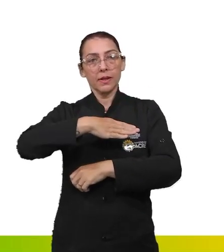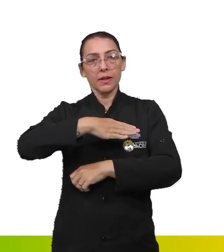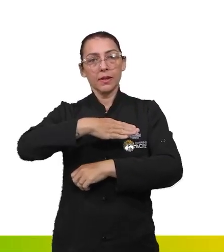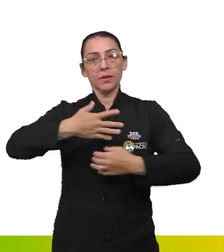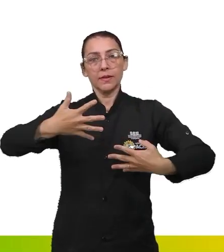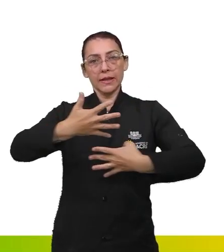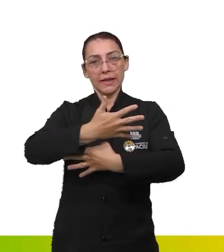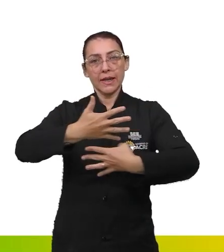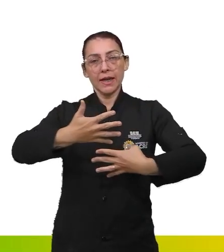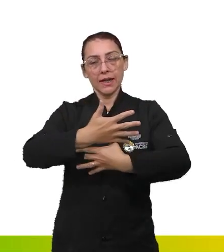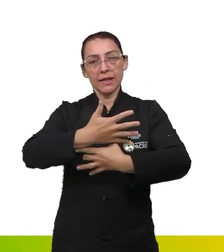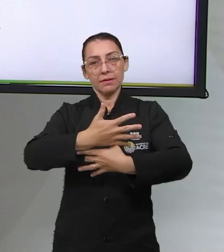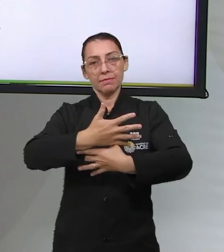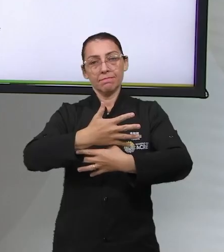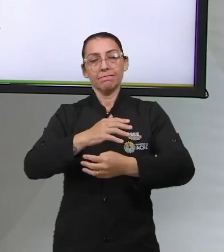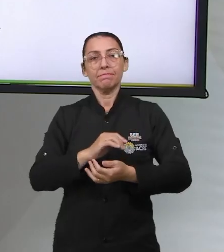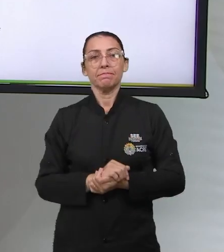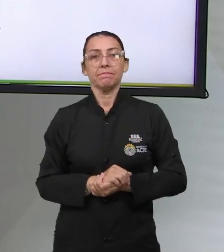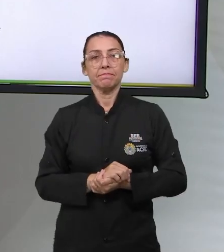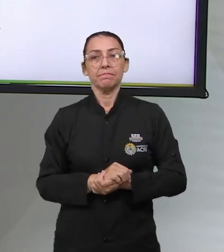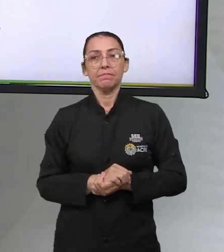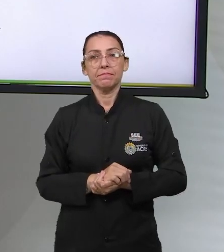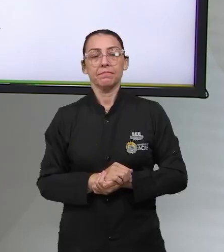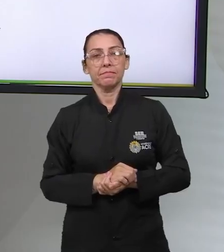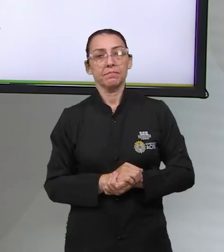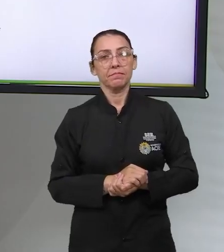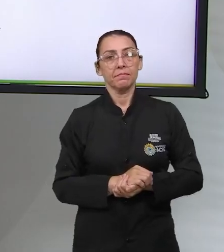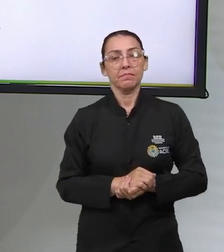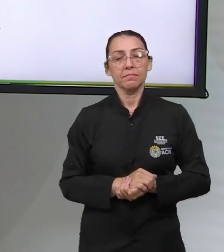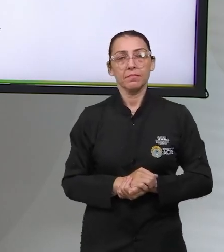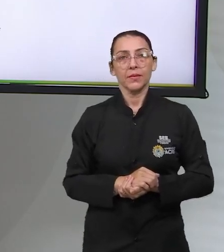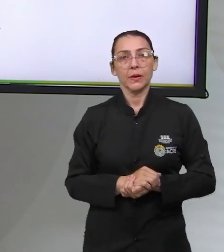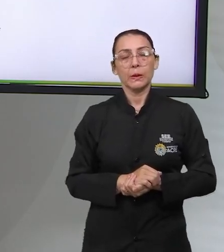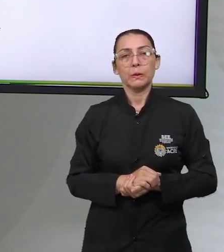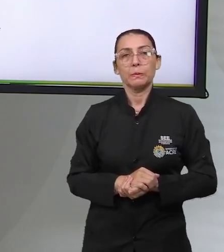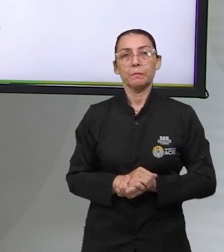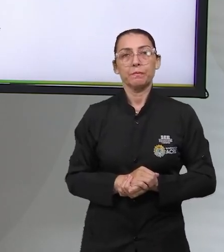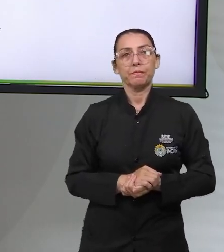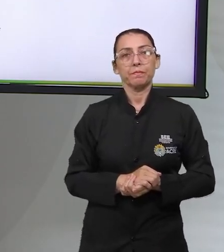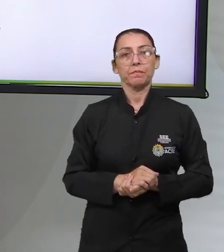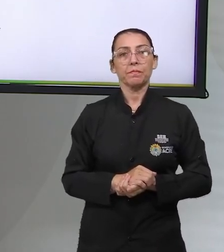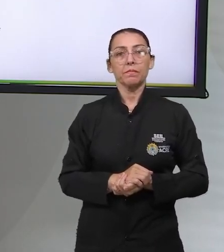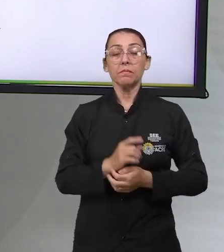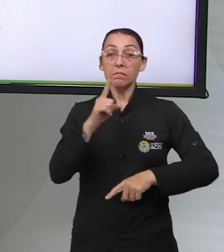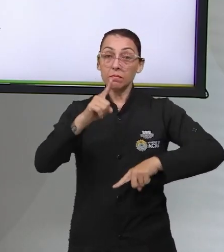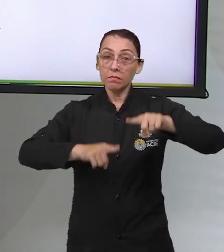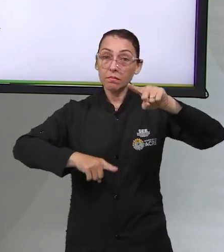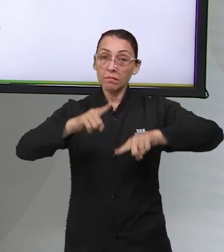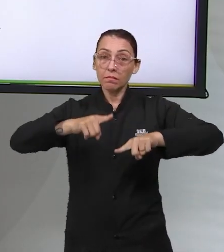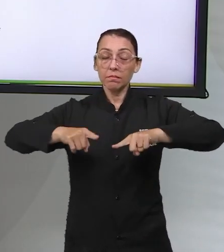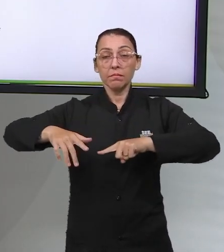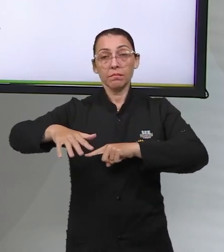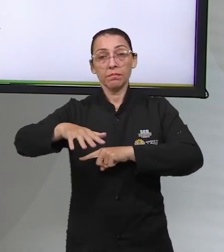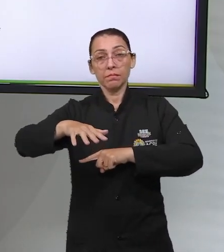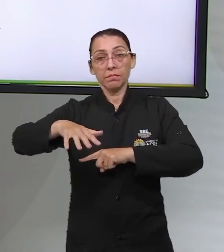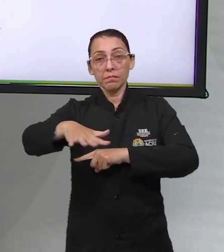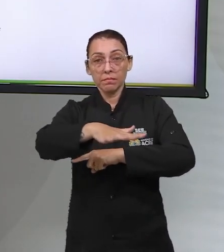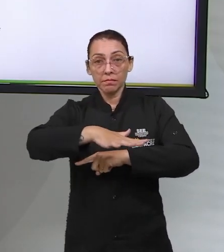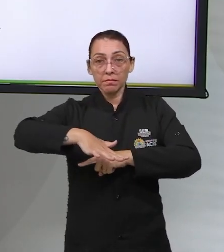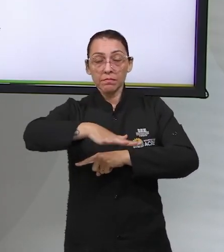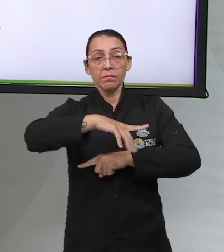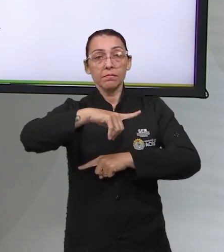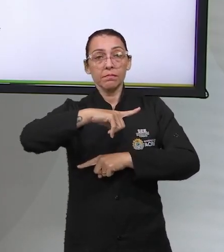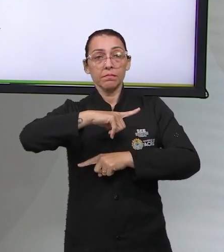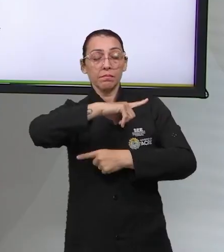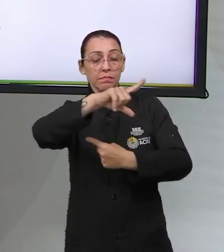urbanas centrais. Enfim, muitas das vezes, esses equipamentos sociais que têm